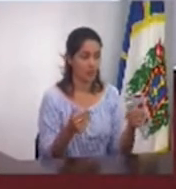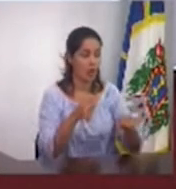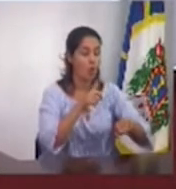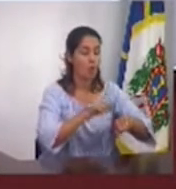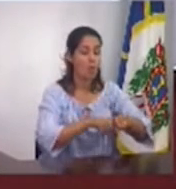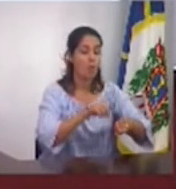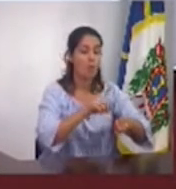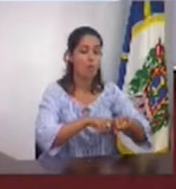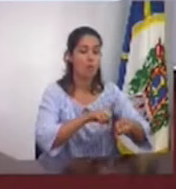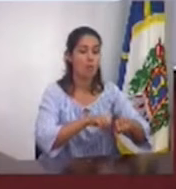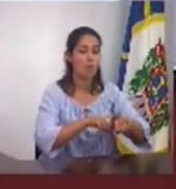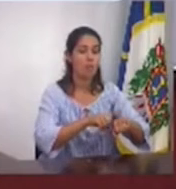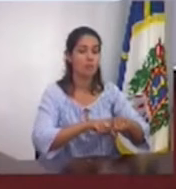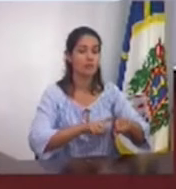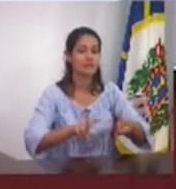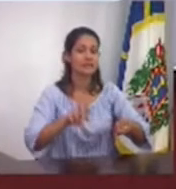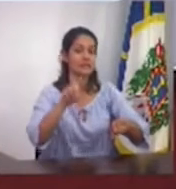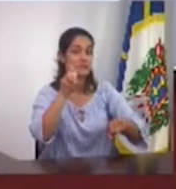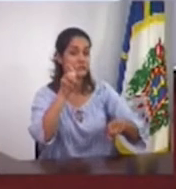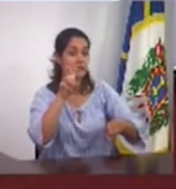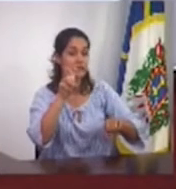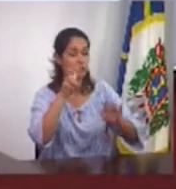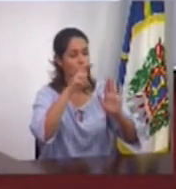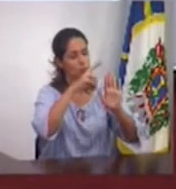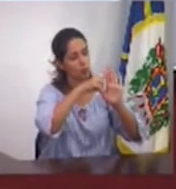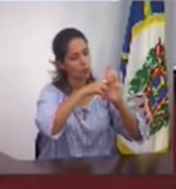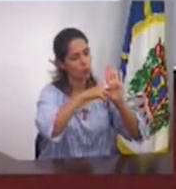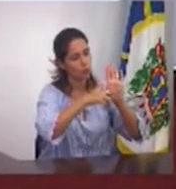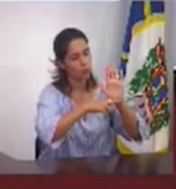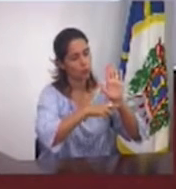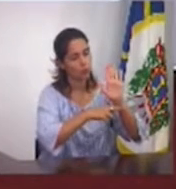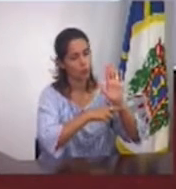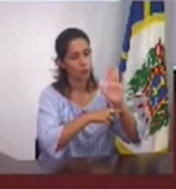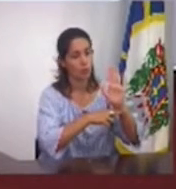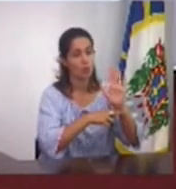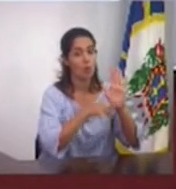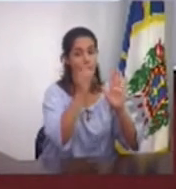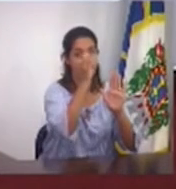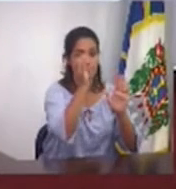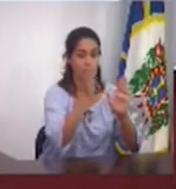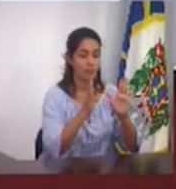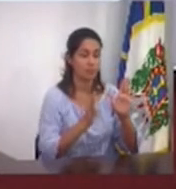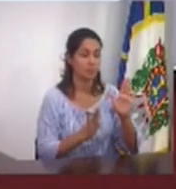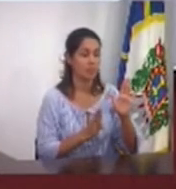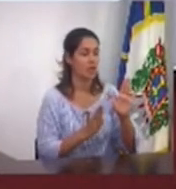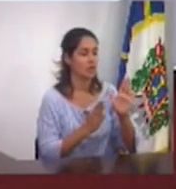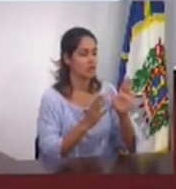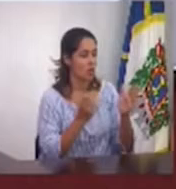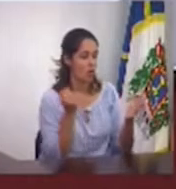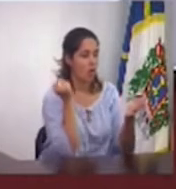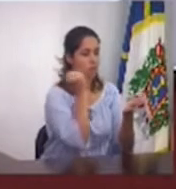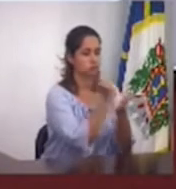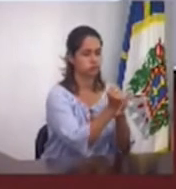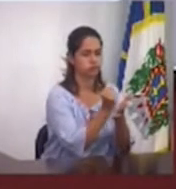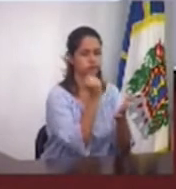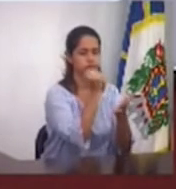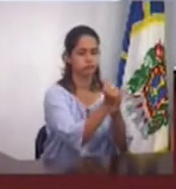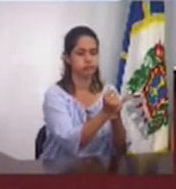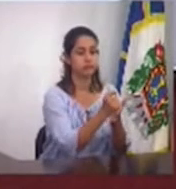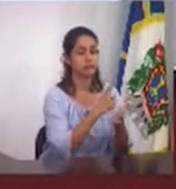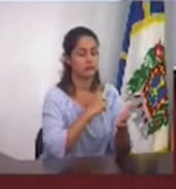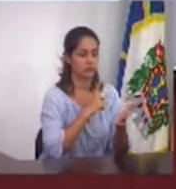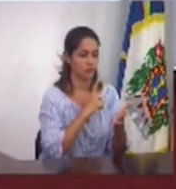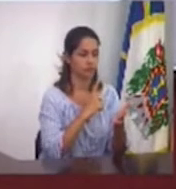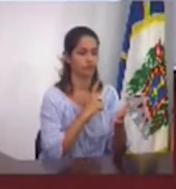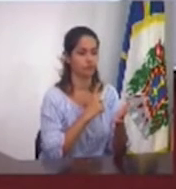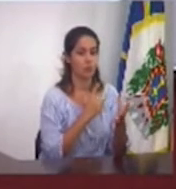ocupa o quinto lugar no ranking mundial de feminicídio segundo a secretaria de políticas para as mulheres